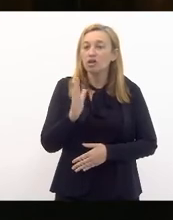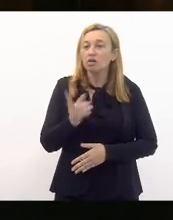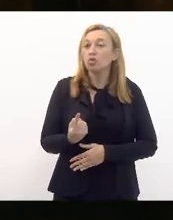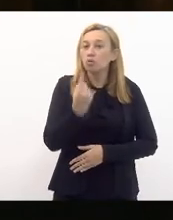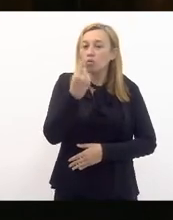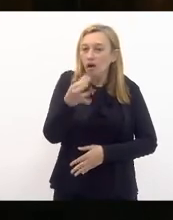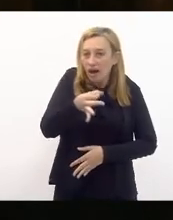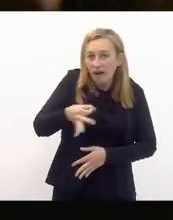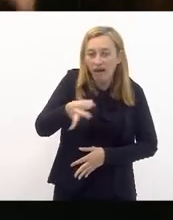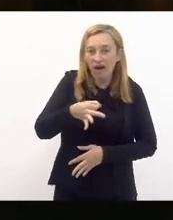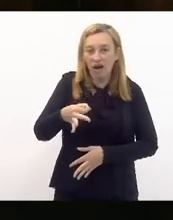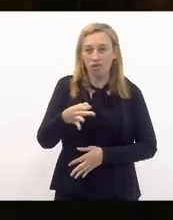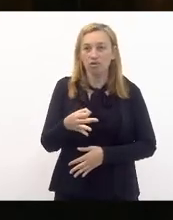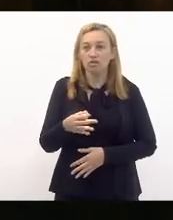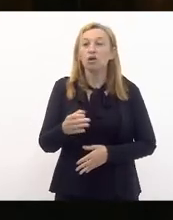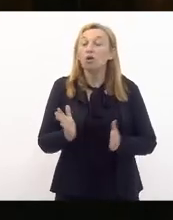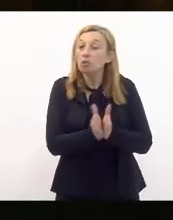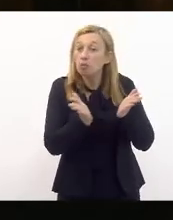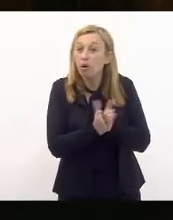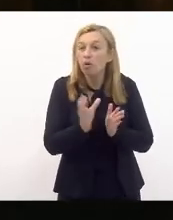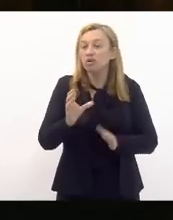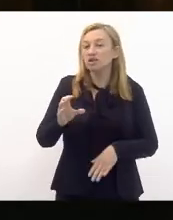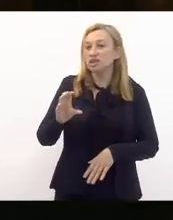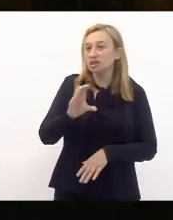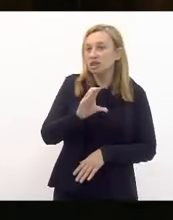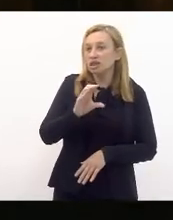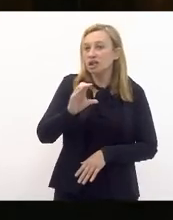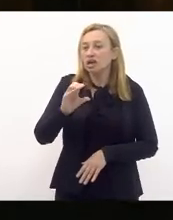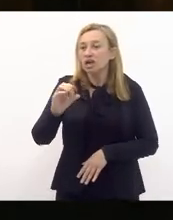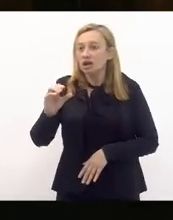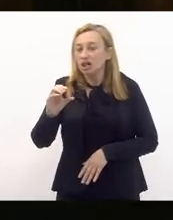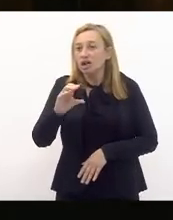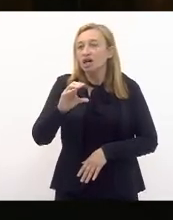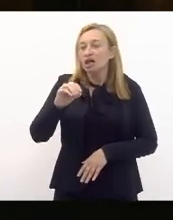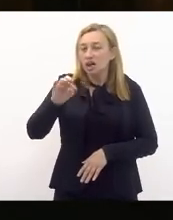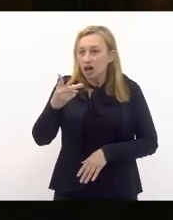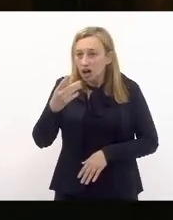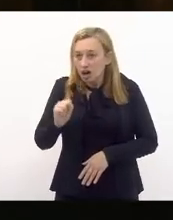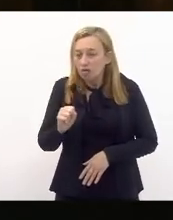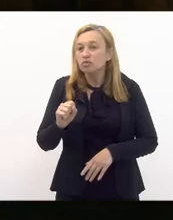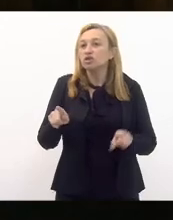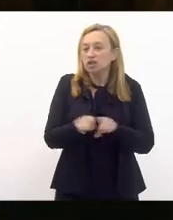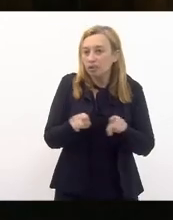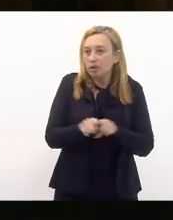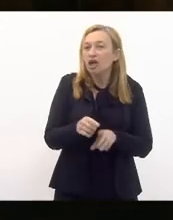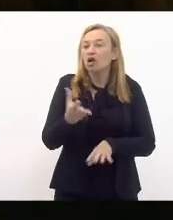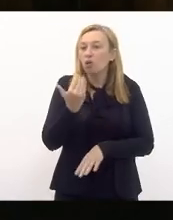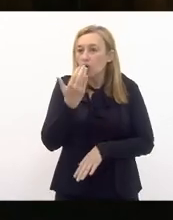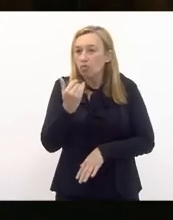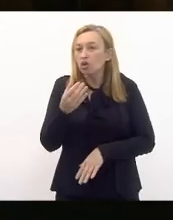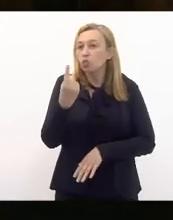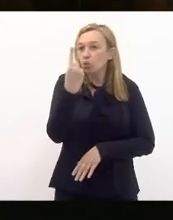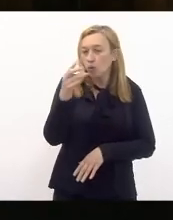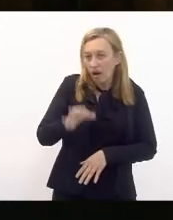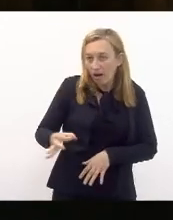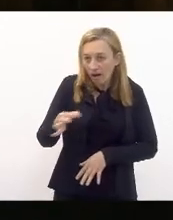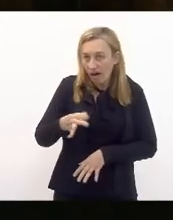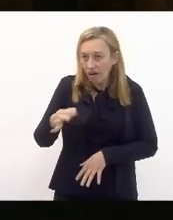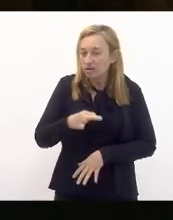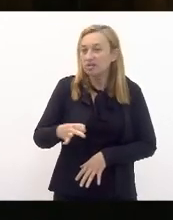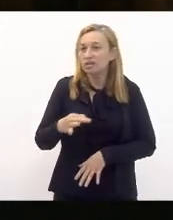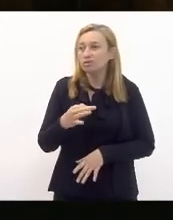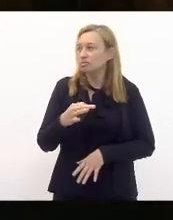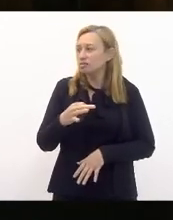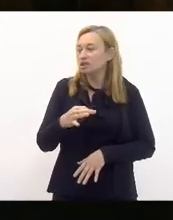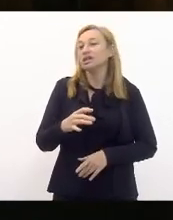real e Caxias o povo pobre de Campos no que não tinham que comer estava comendo a um real na cidade de campo e temos uma